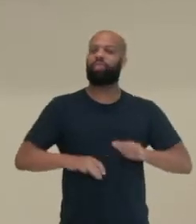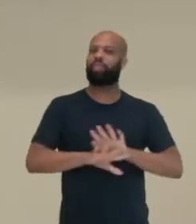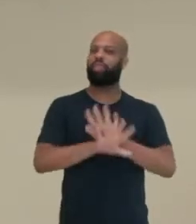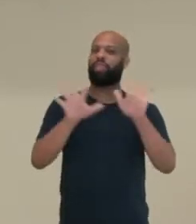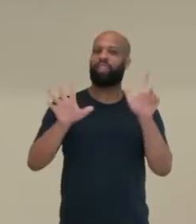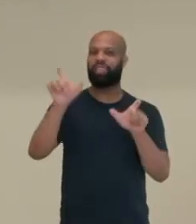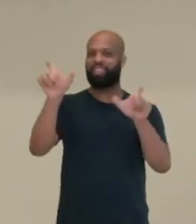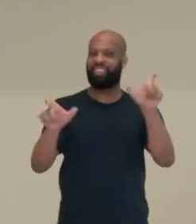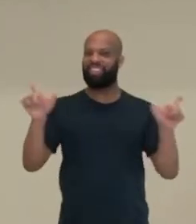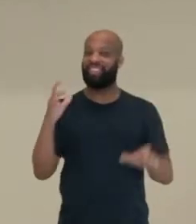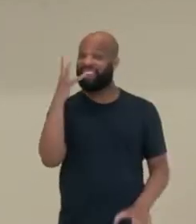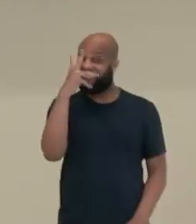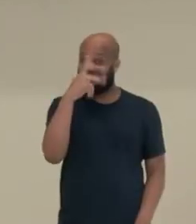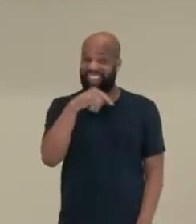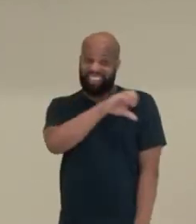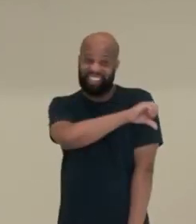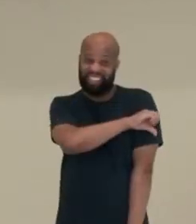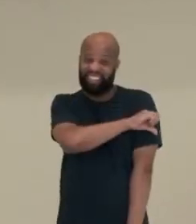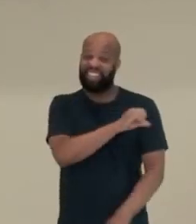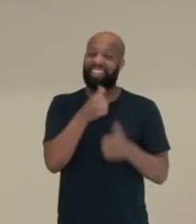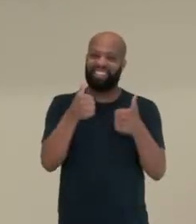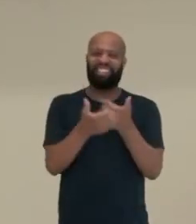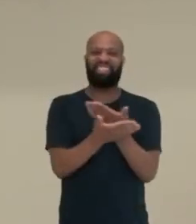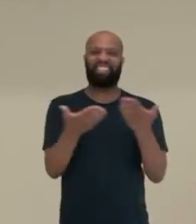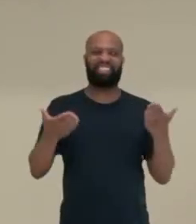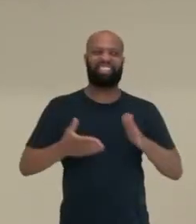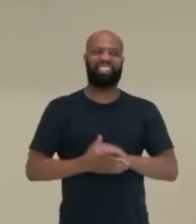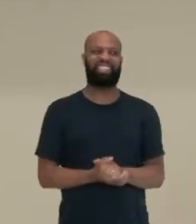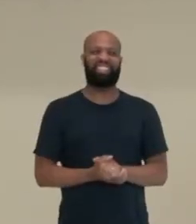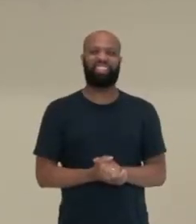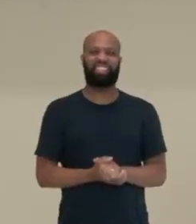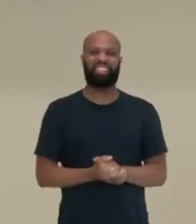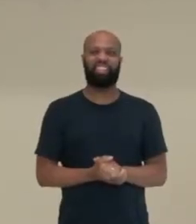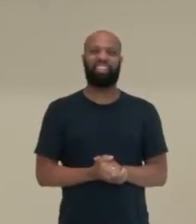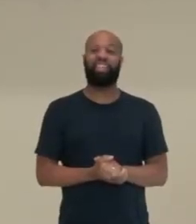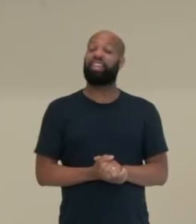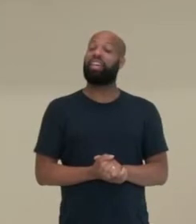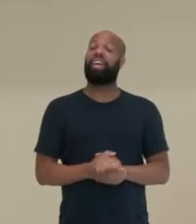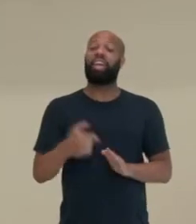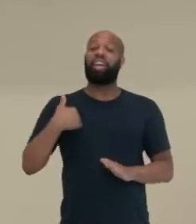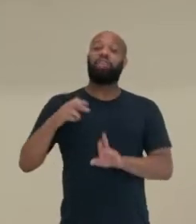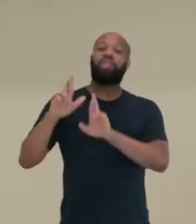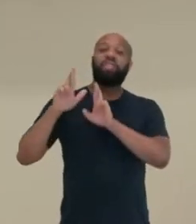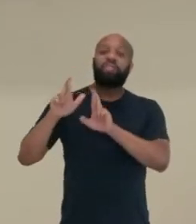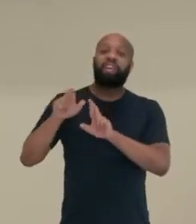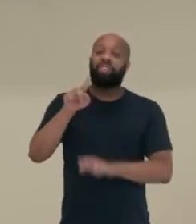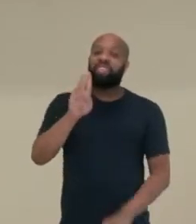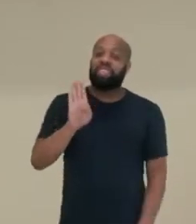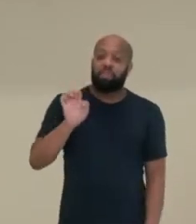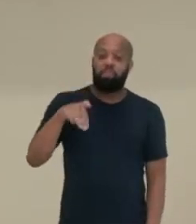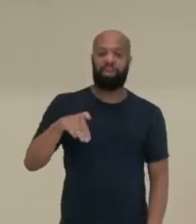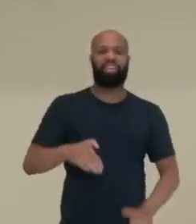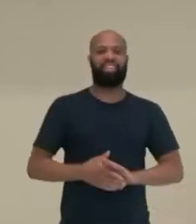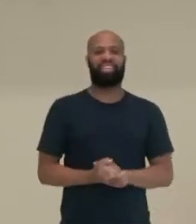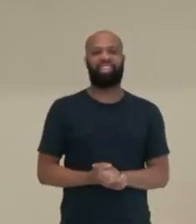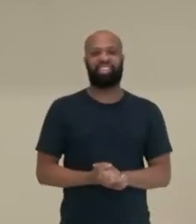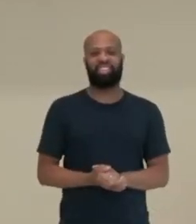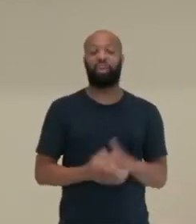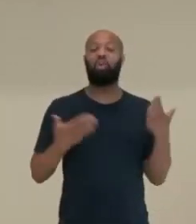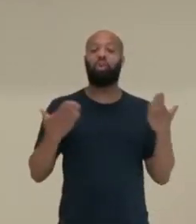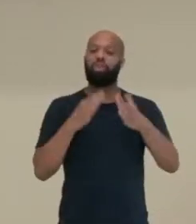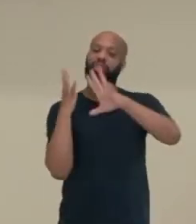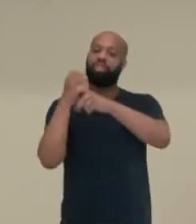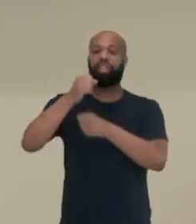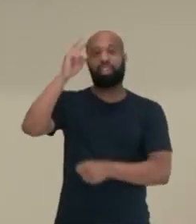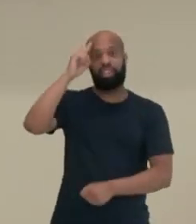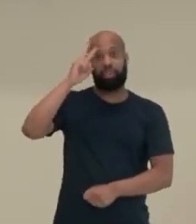Olá, pessoas lindas do nono ano, tudo bem com vocês? Pois muito bem, espero que você esteja muito bem. Hoje vamos retomar a